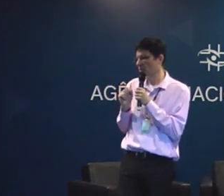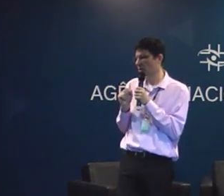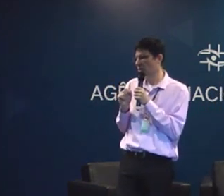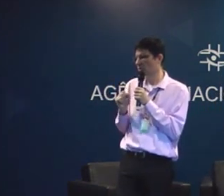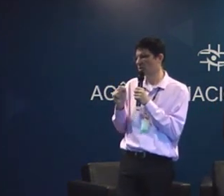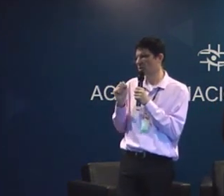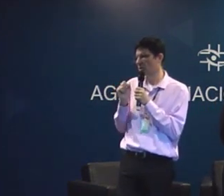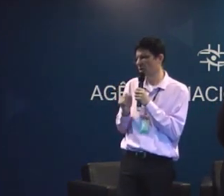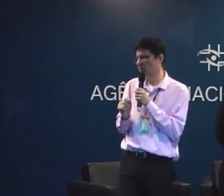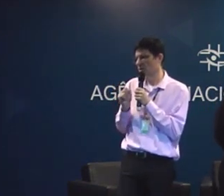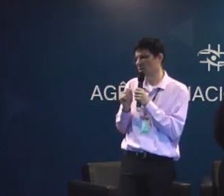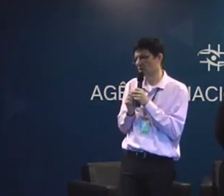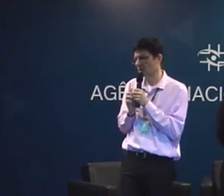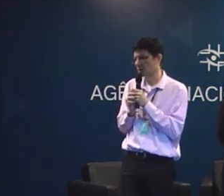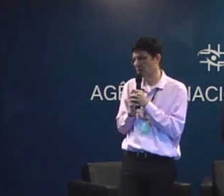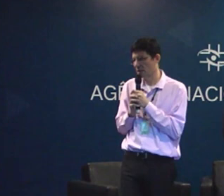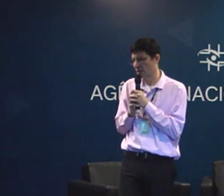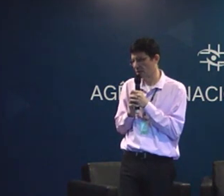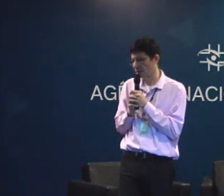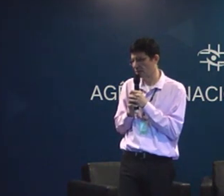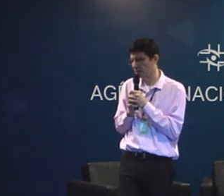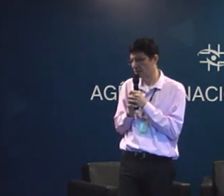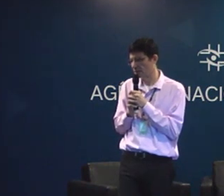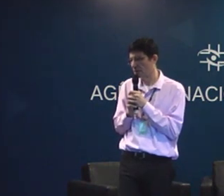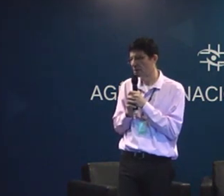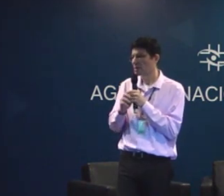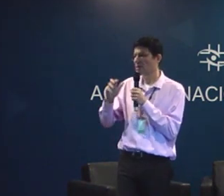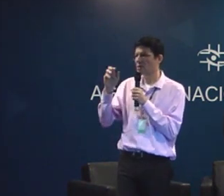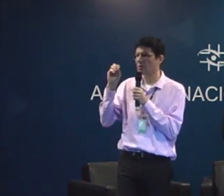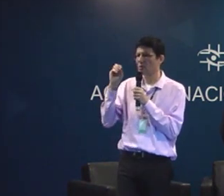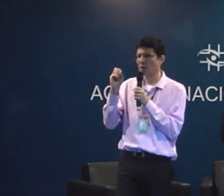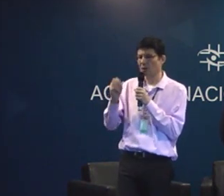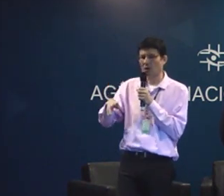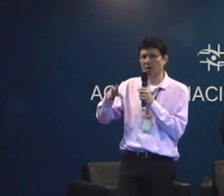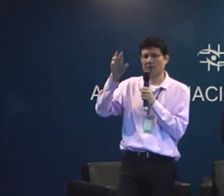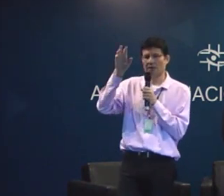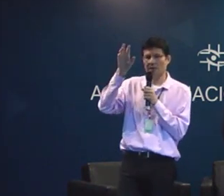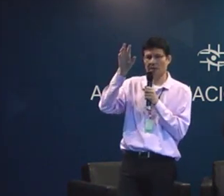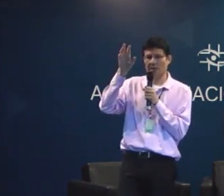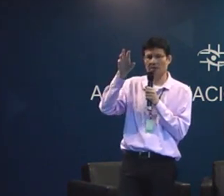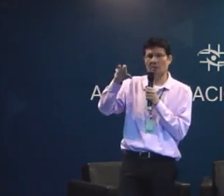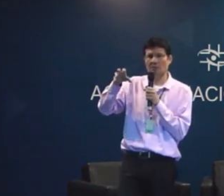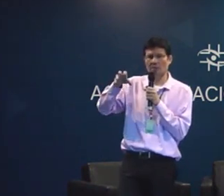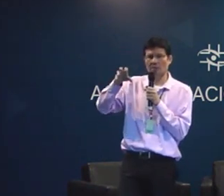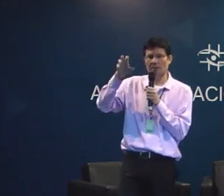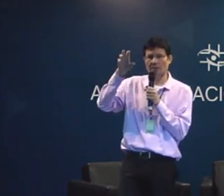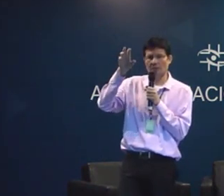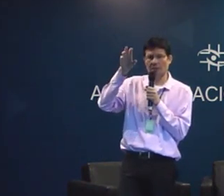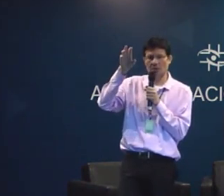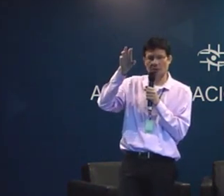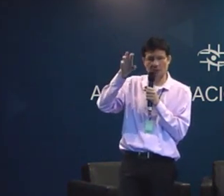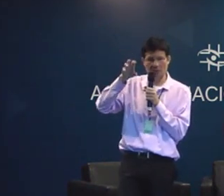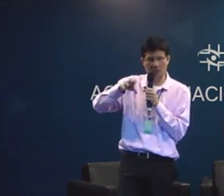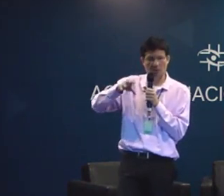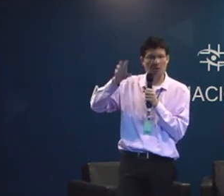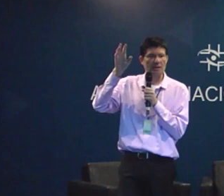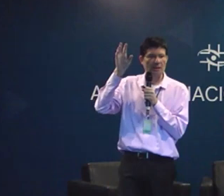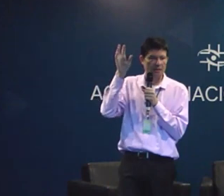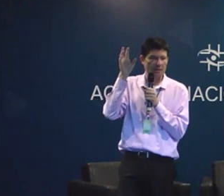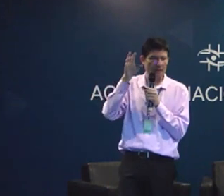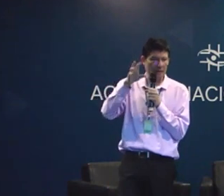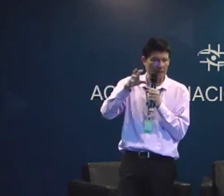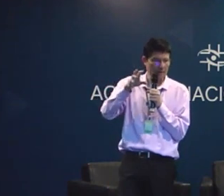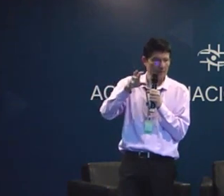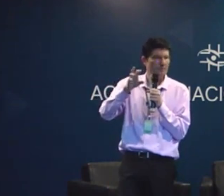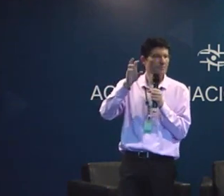guia do Sistema de Gestão da Qualidade. Então, o AOC vai ter dentro da programação, lá no dia 20, na